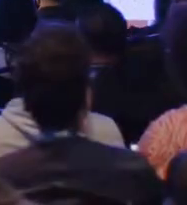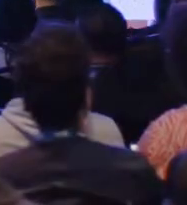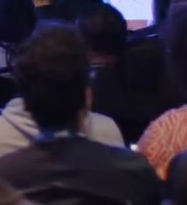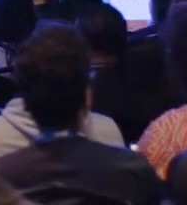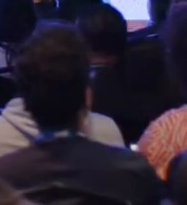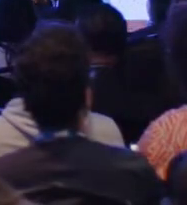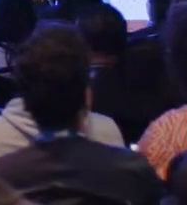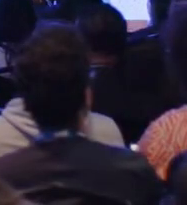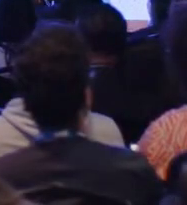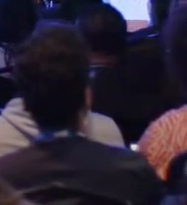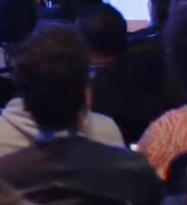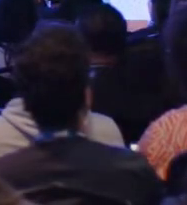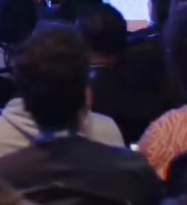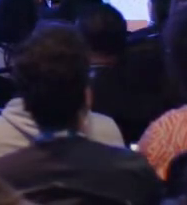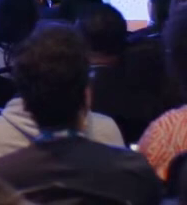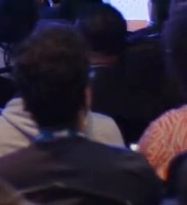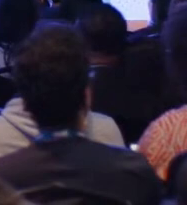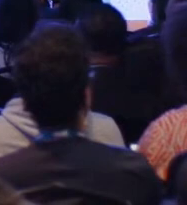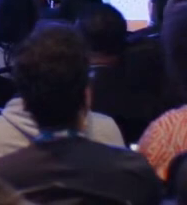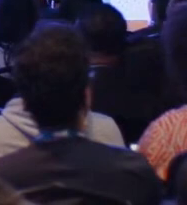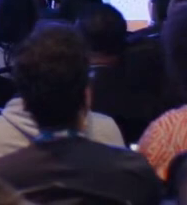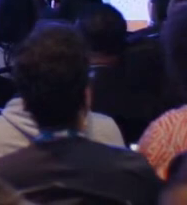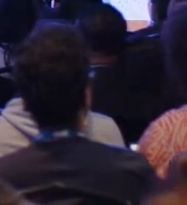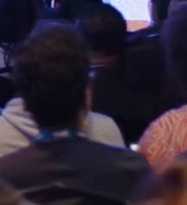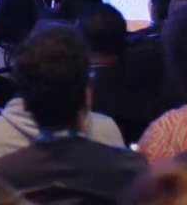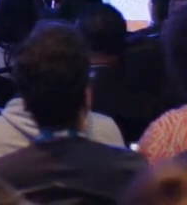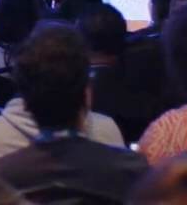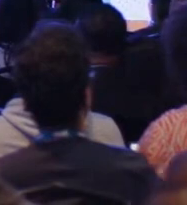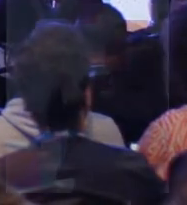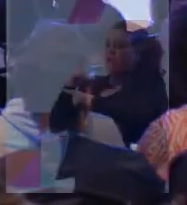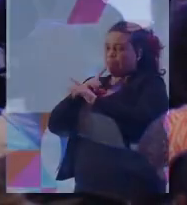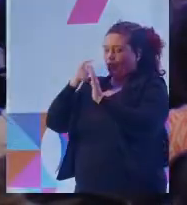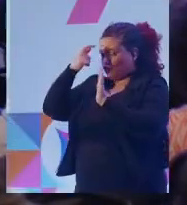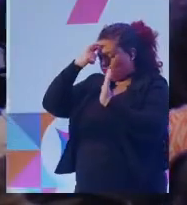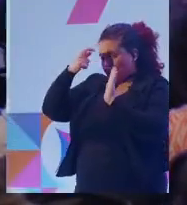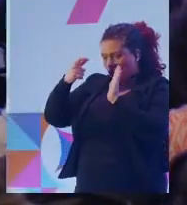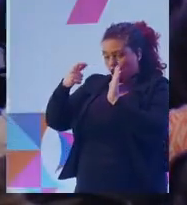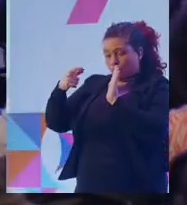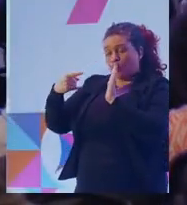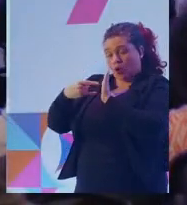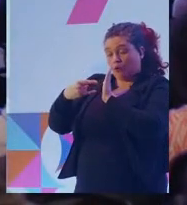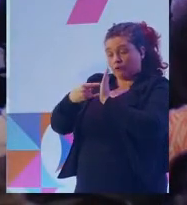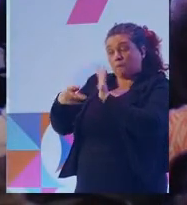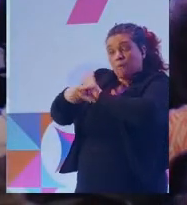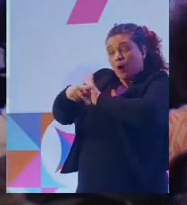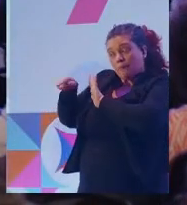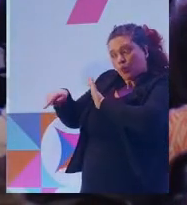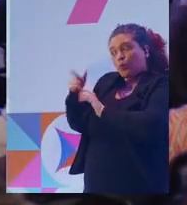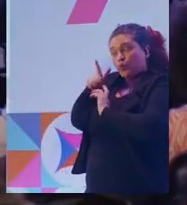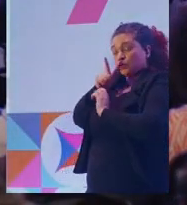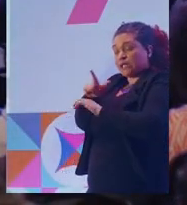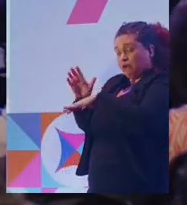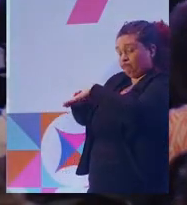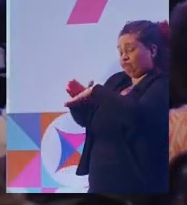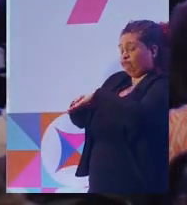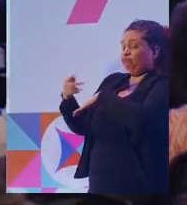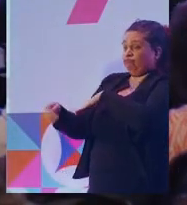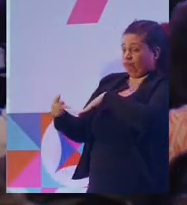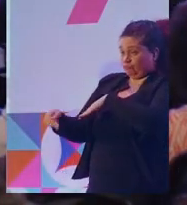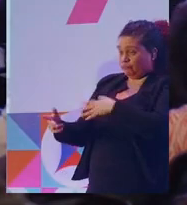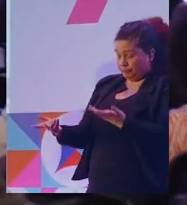das tecnologias que nós trazemos para fazer esse produto do software funcionar, que faz a plataforma de engenharia